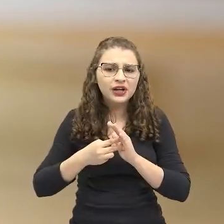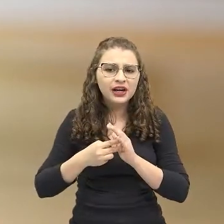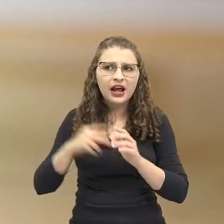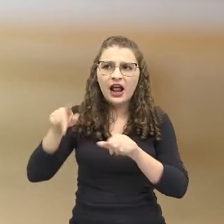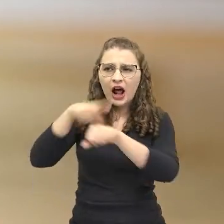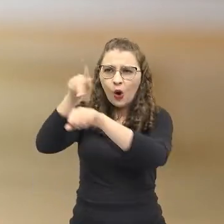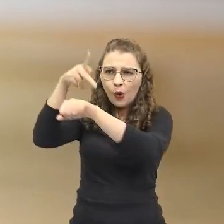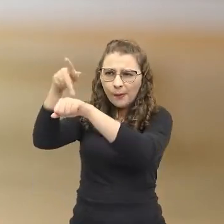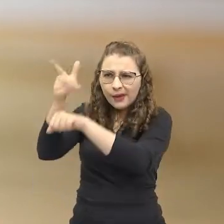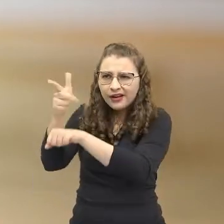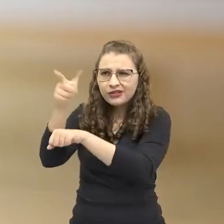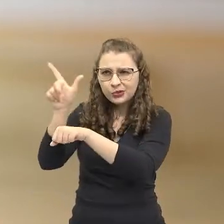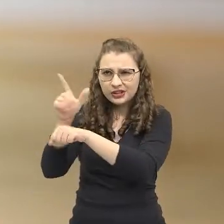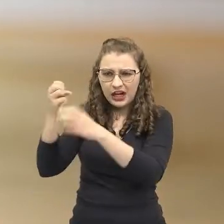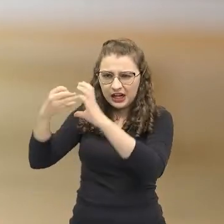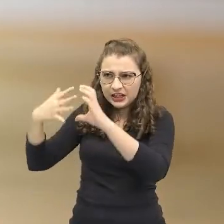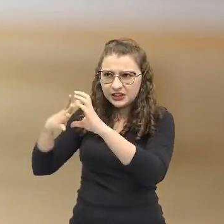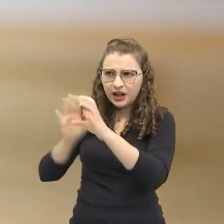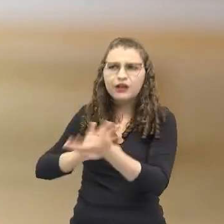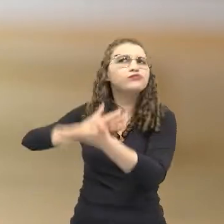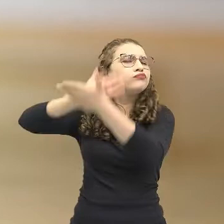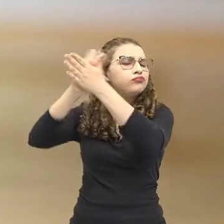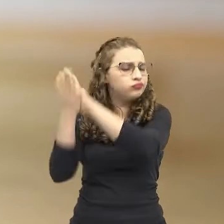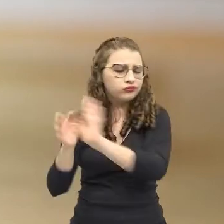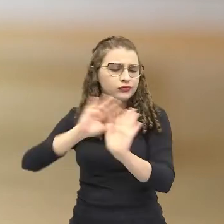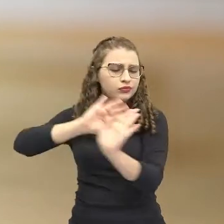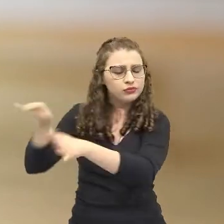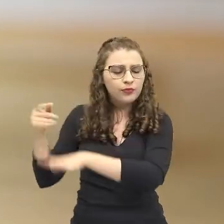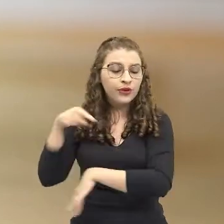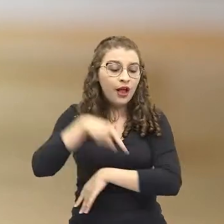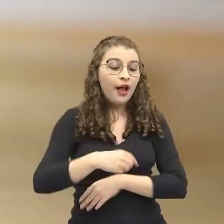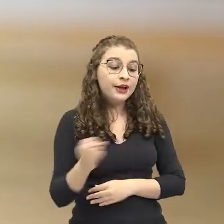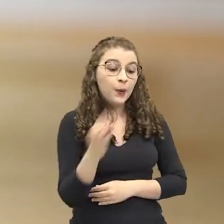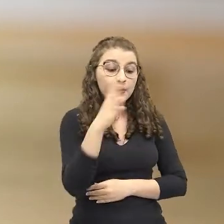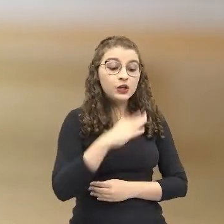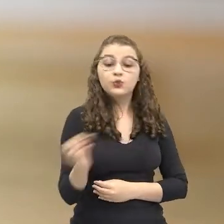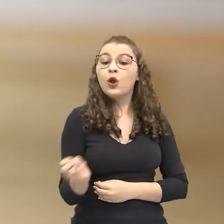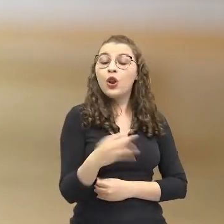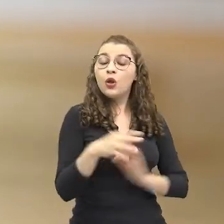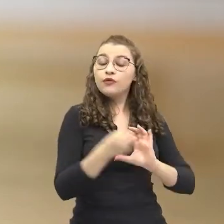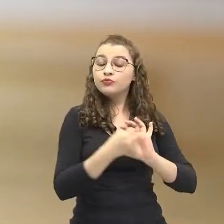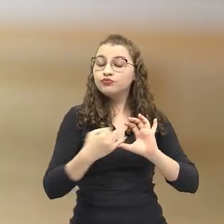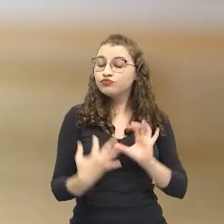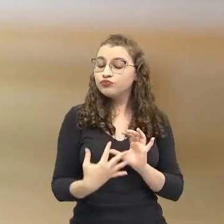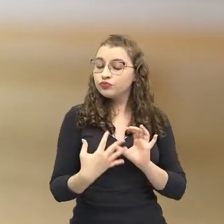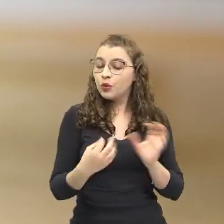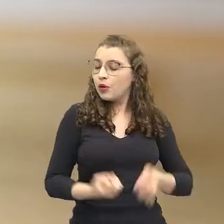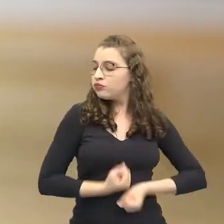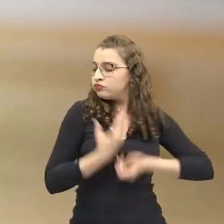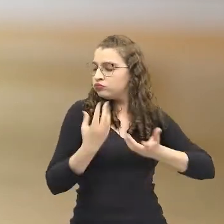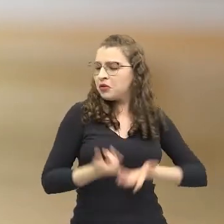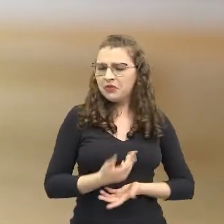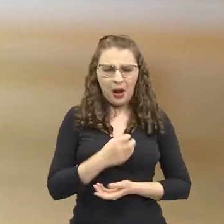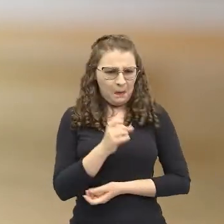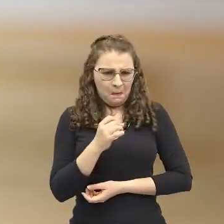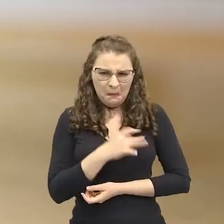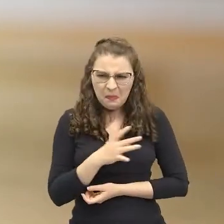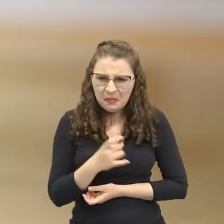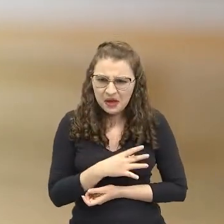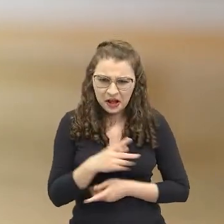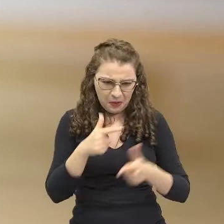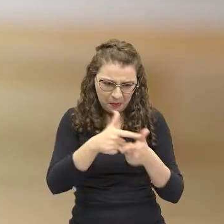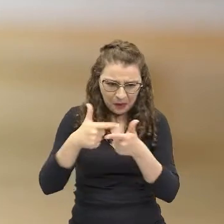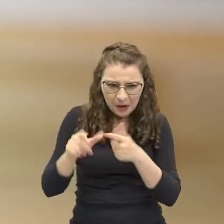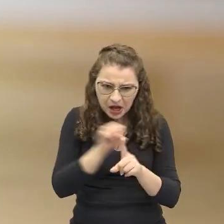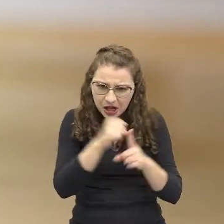e se pensar uma nova forma de produção cultural no Brasil, onde não se tivesse medo de falar sobre os